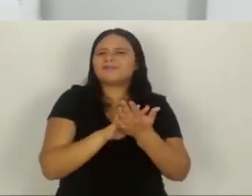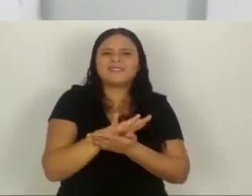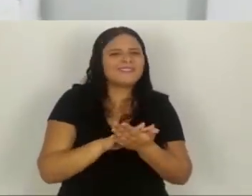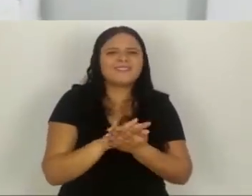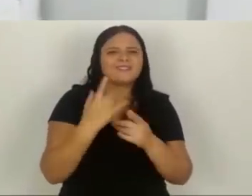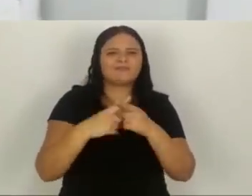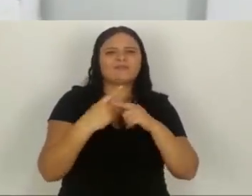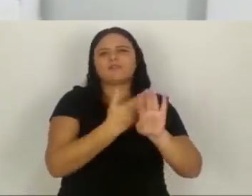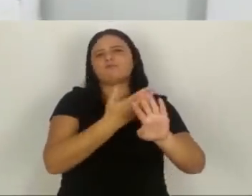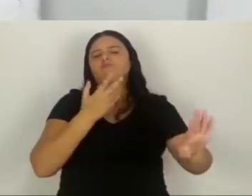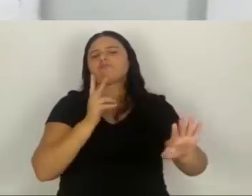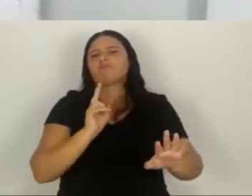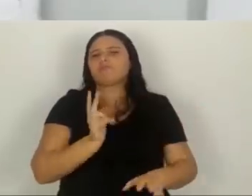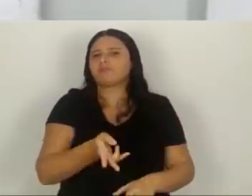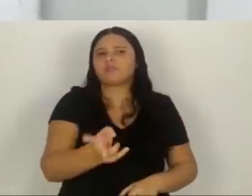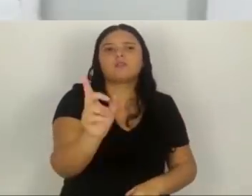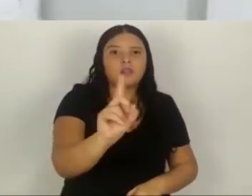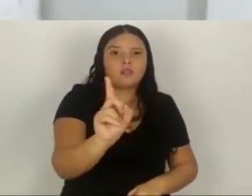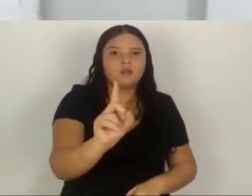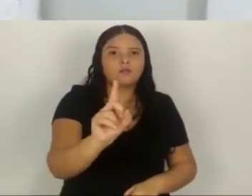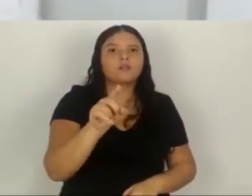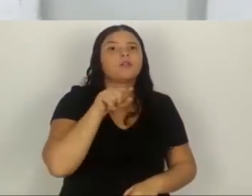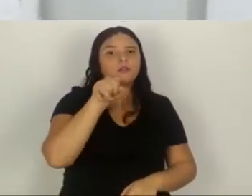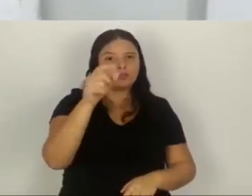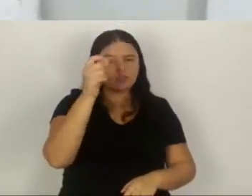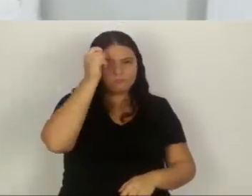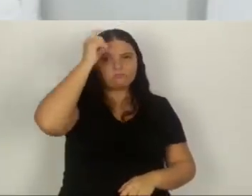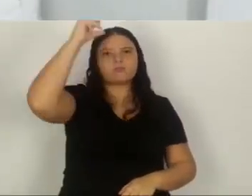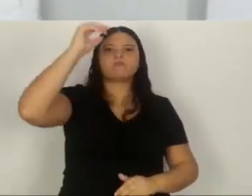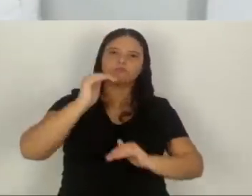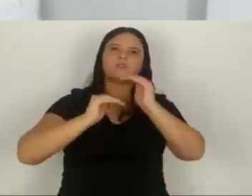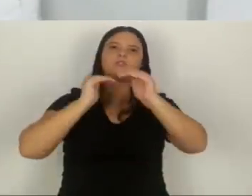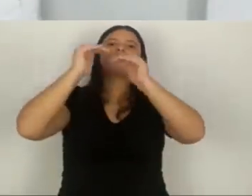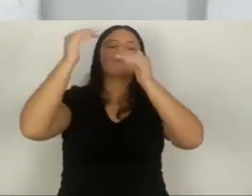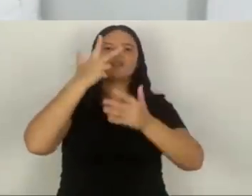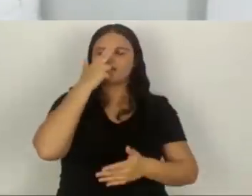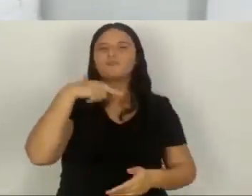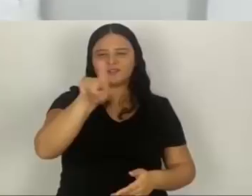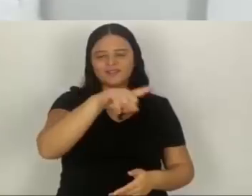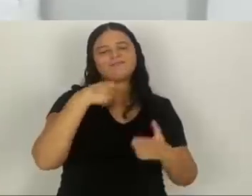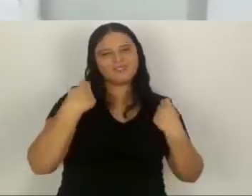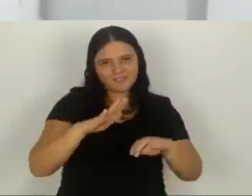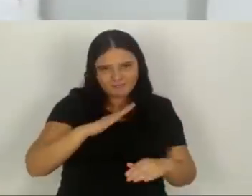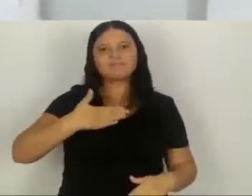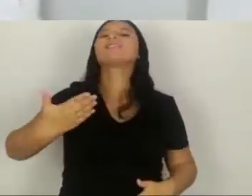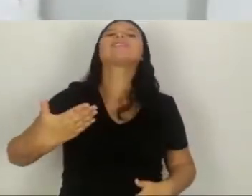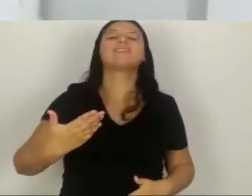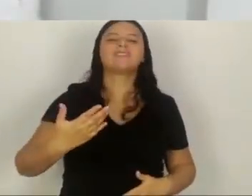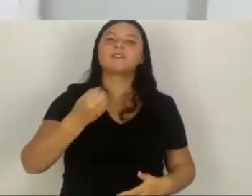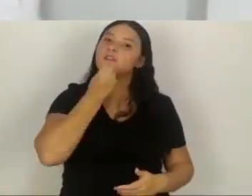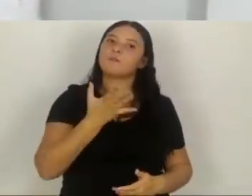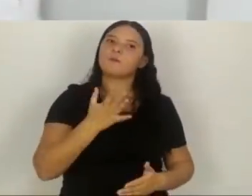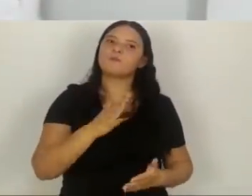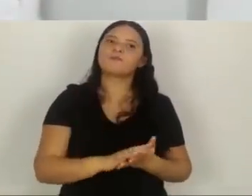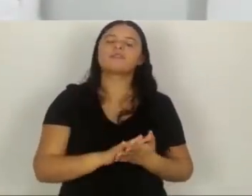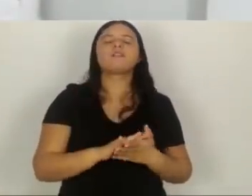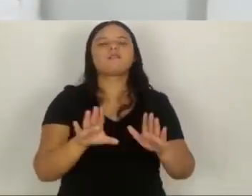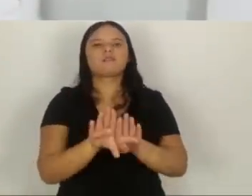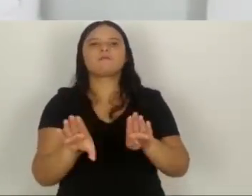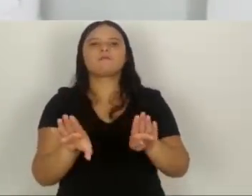é uma separação definitiva, é uma coisa para o seu crescimento. Então eu acho que você deve encarar. Encare que você vai ver, vai ser muito bom.